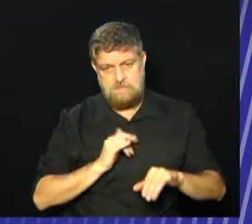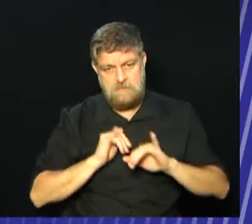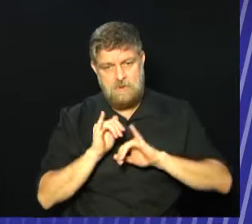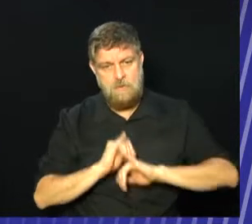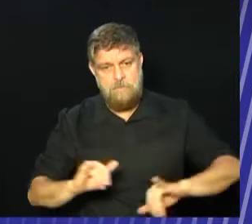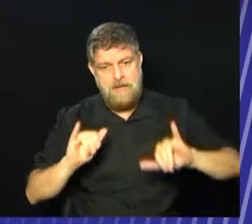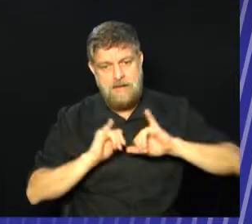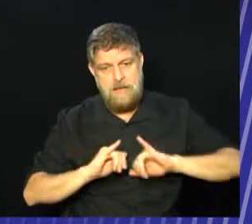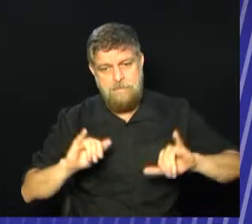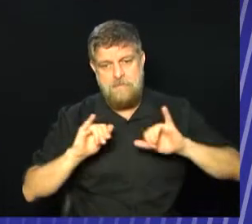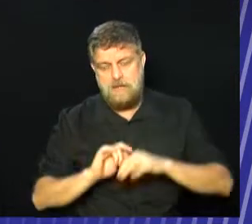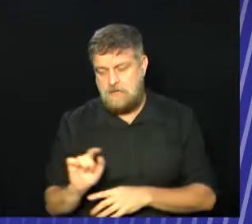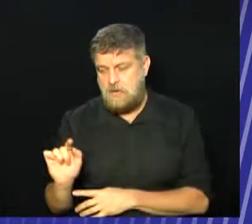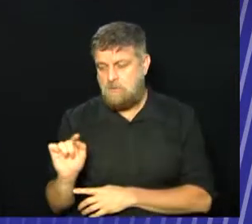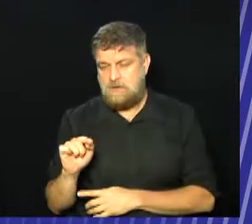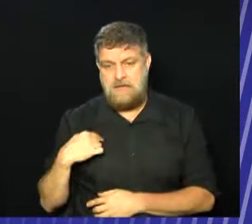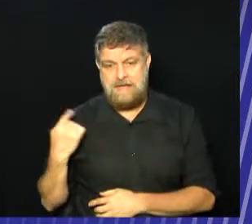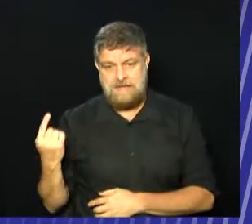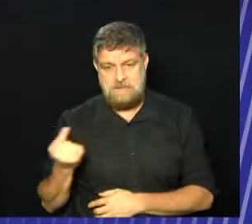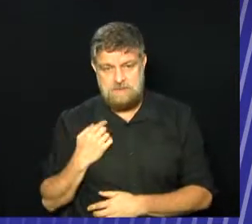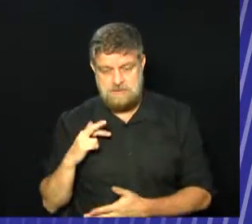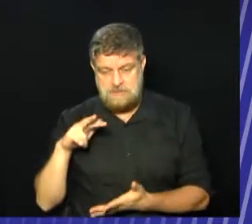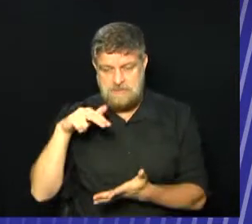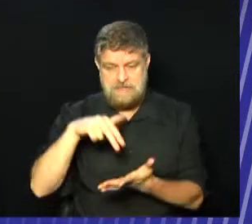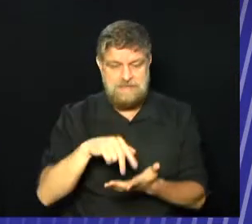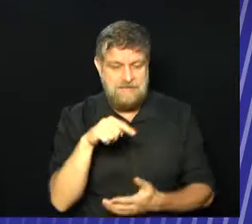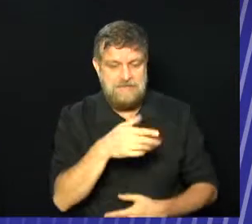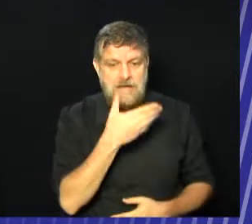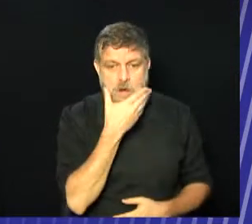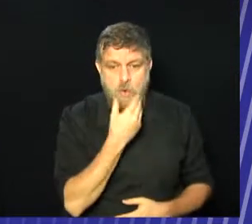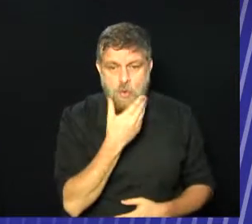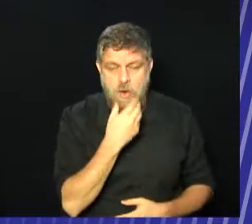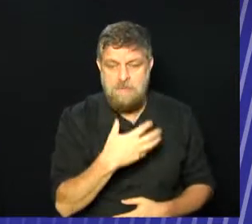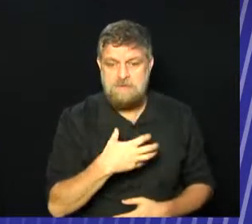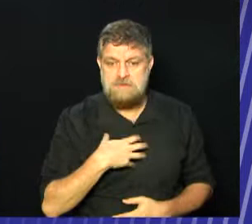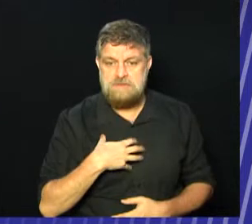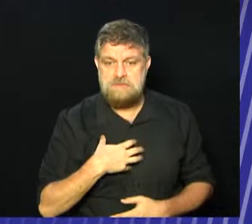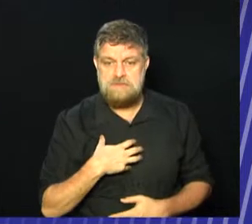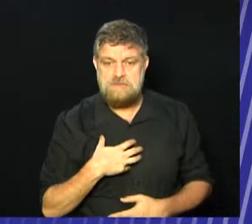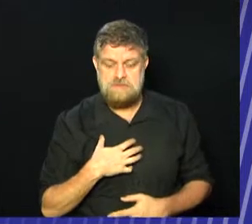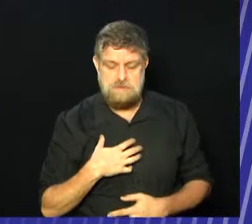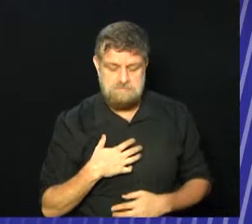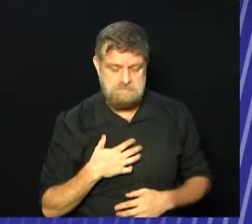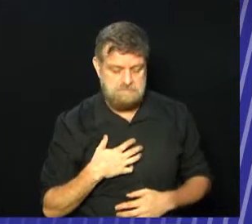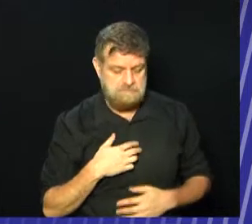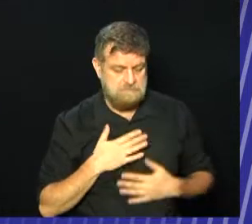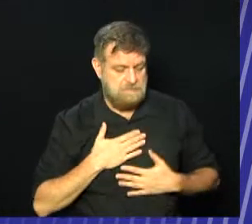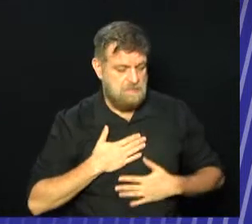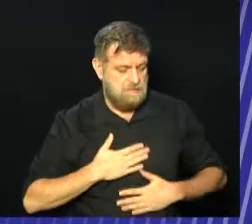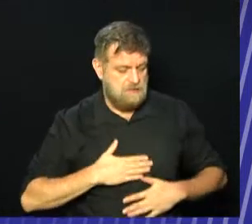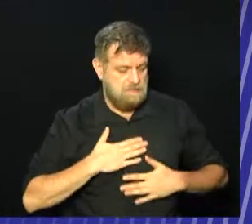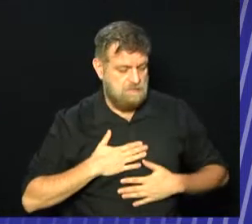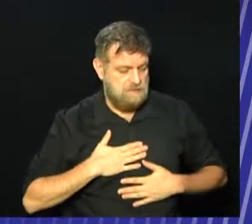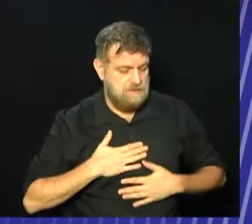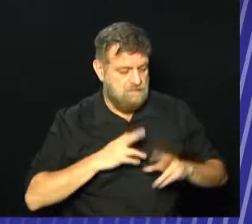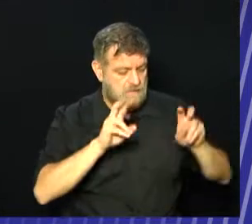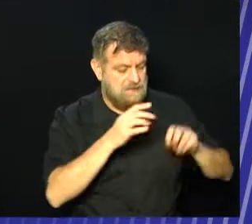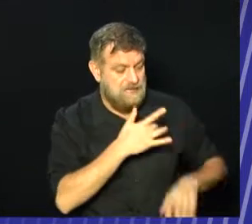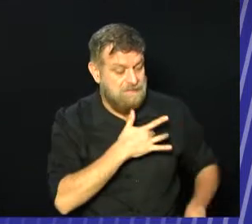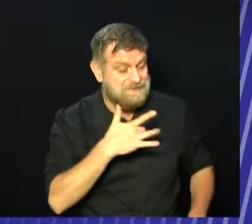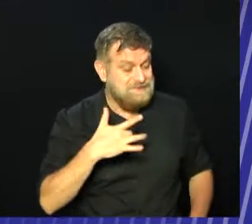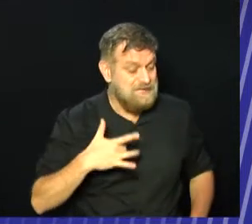campanha que a gente ia nos lugares onde os homens se sentiam bem para falar sobre saúde e não sobre